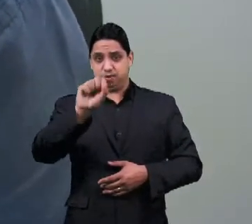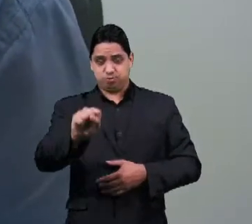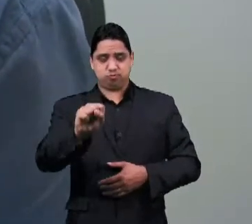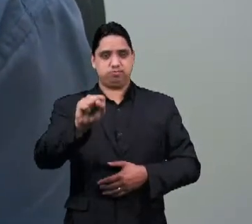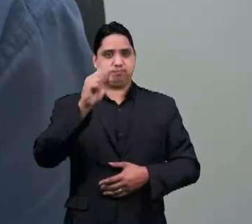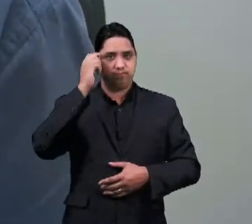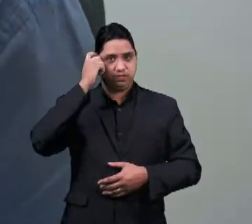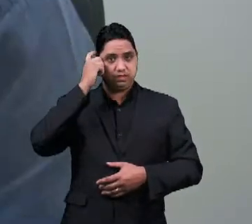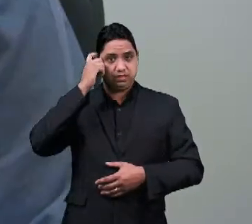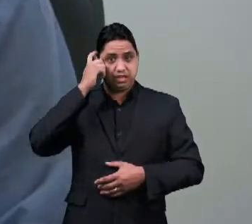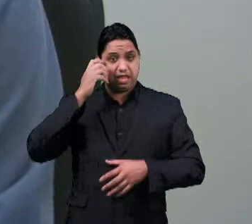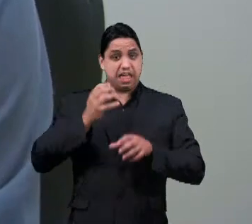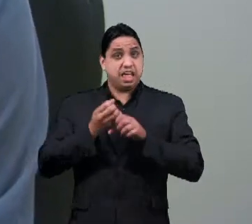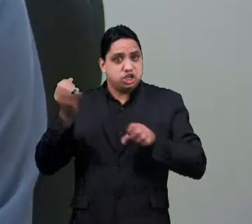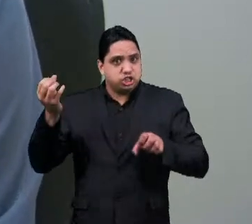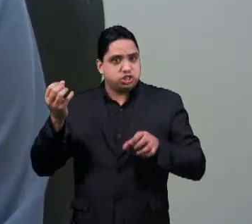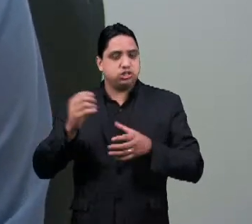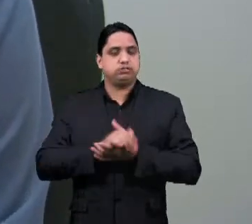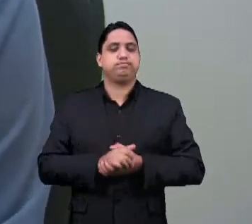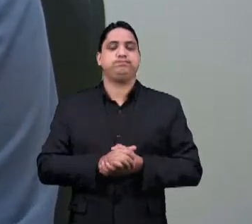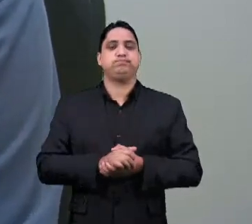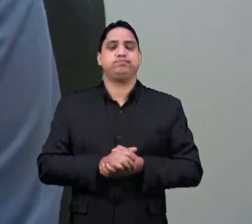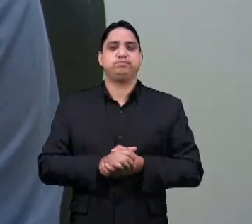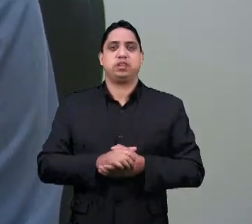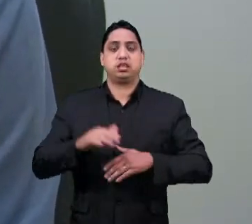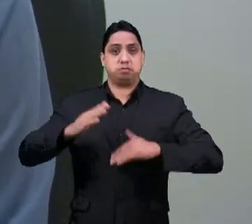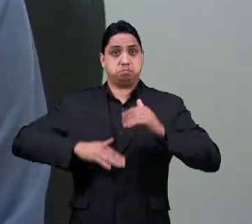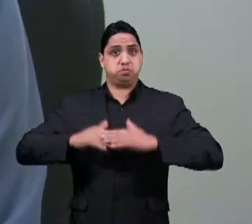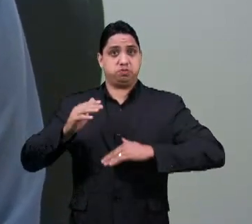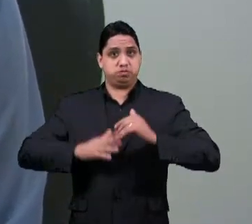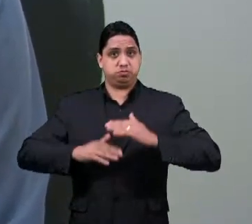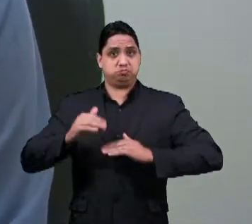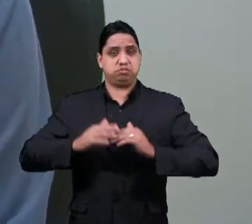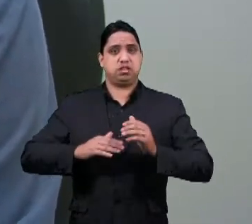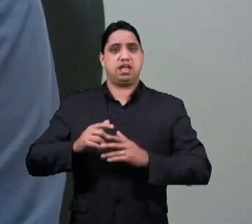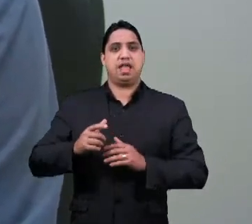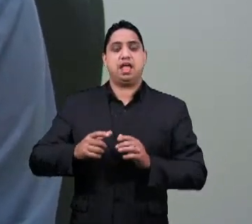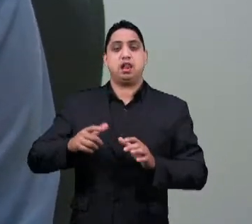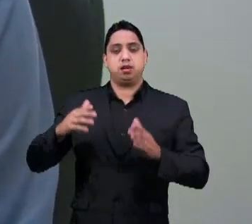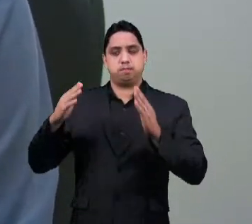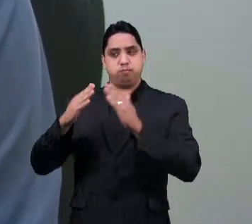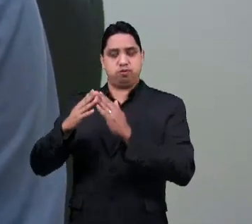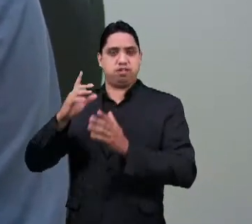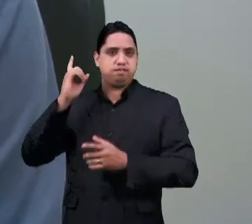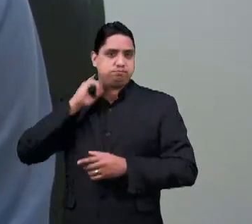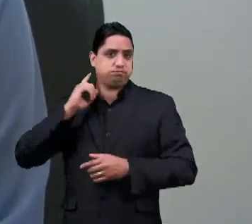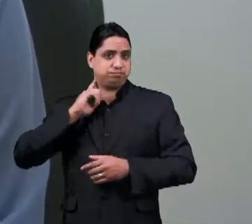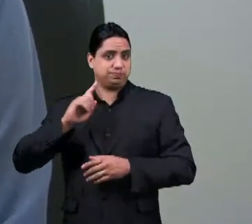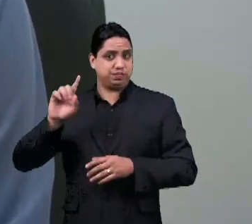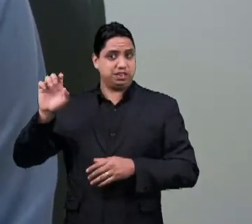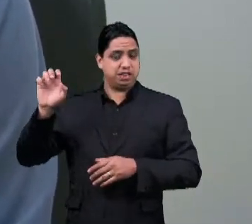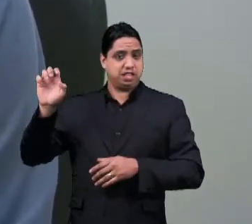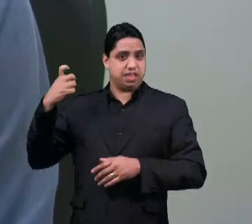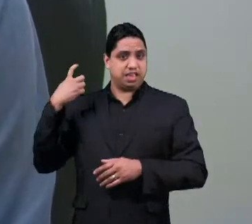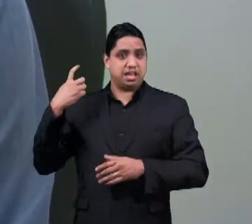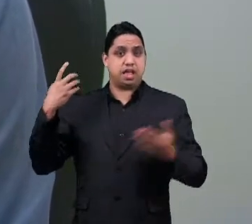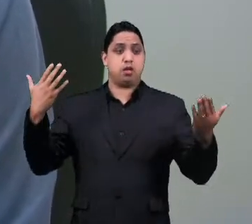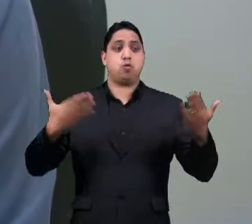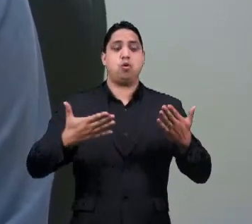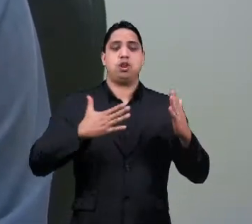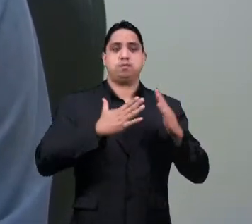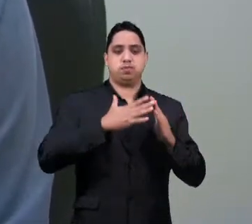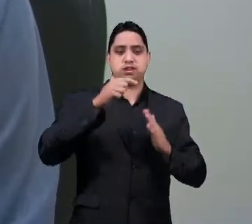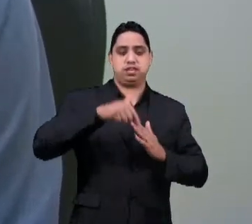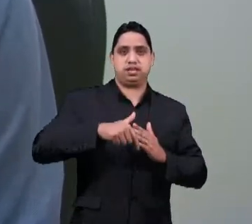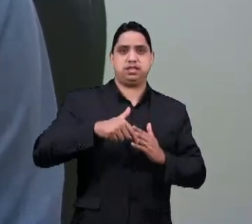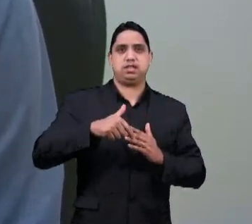é engenheiro de profissão, ele que é de Belo Horizonte, capital mineira, mas agora residindo em terras capixabas, na